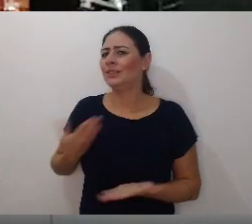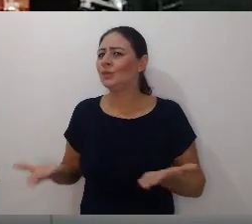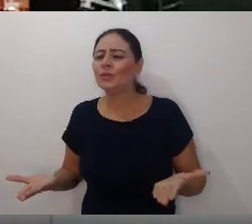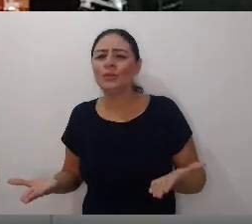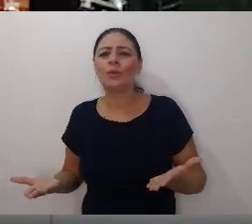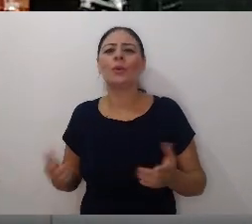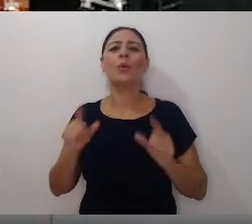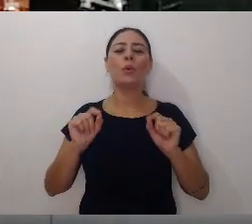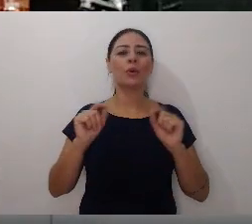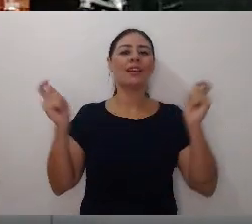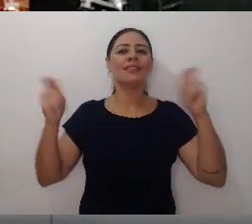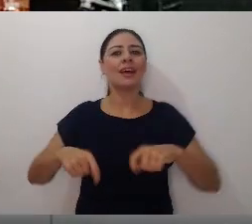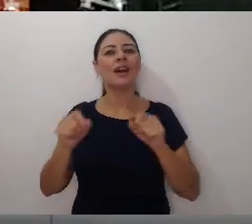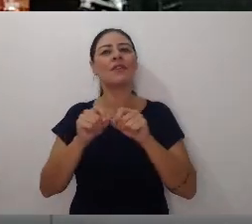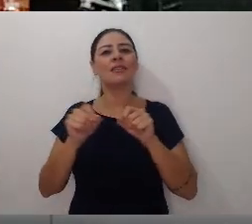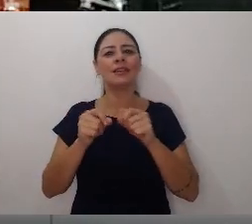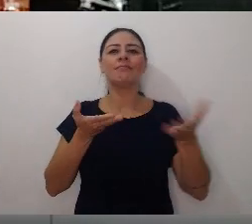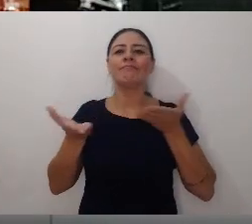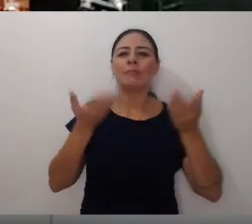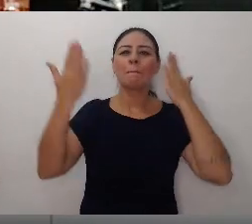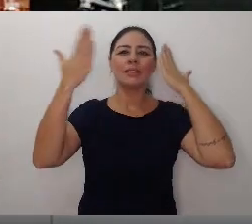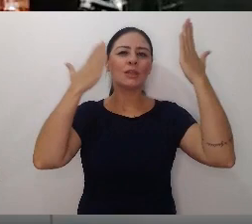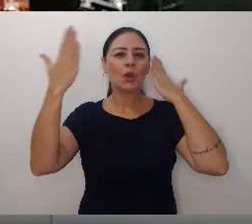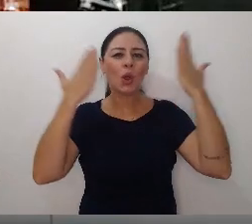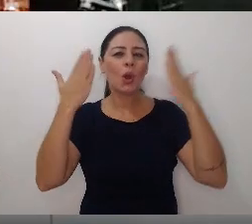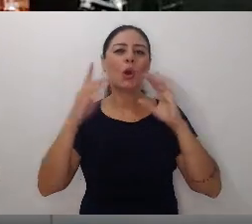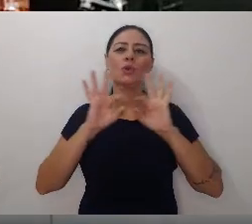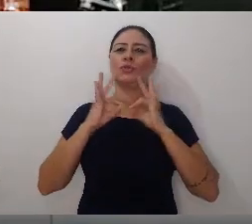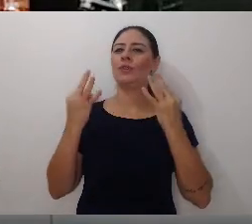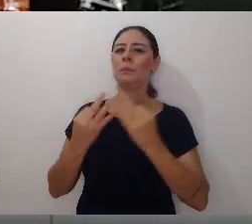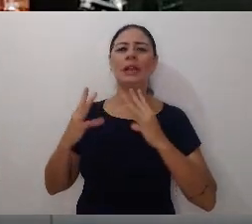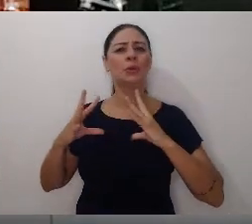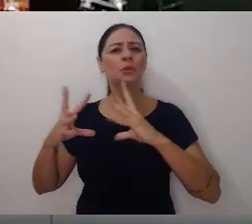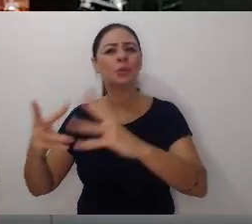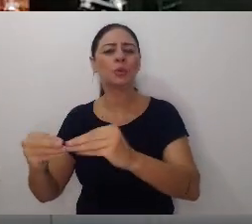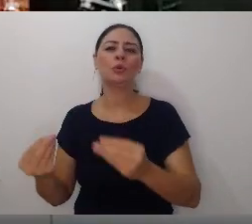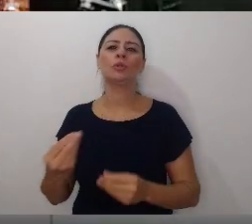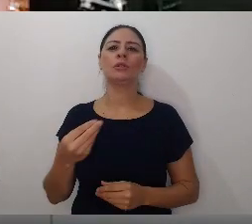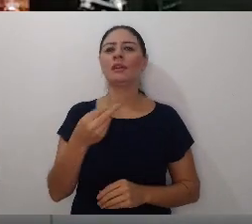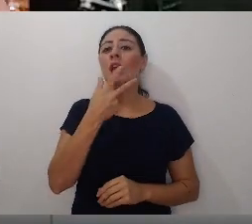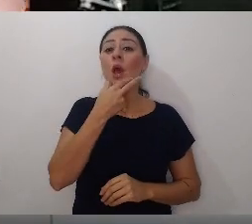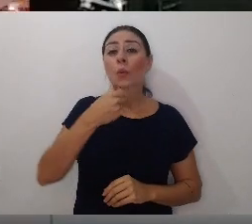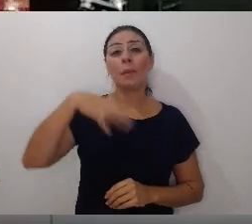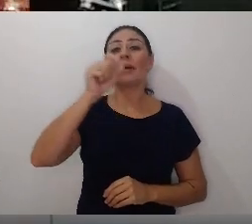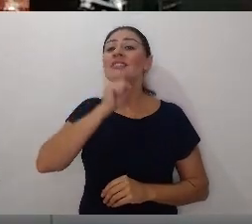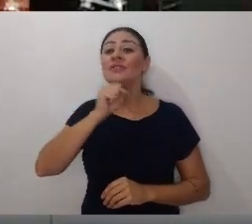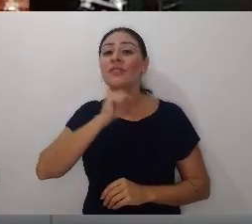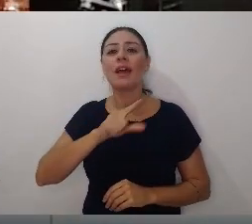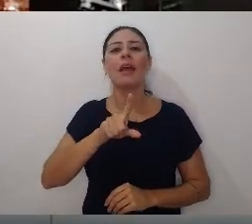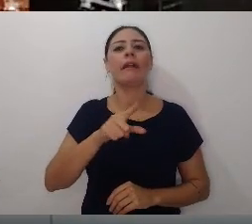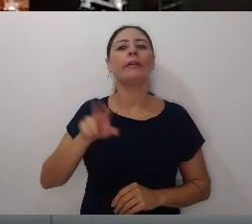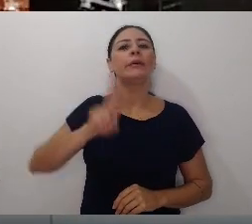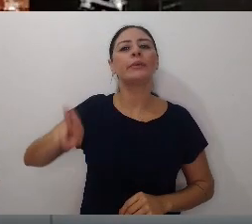fortalecer ela numa ideia de que não dá para viver mais com o padrasto. Que será que pode ser feito um